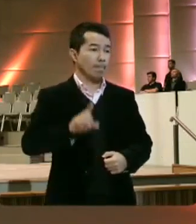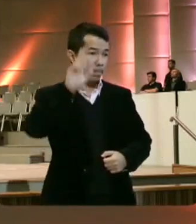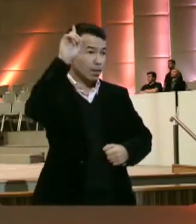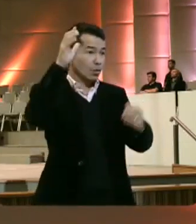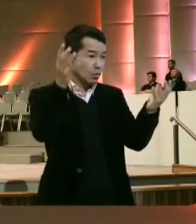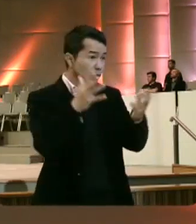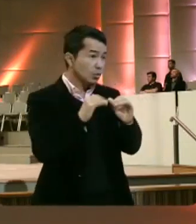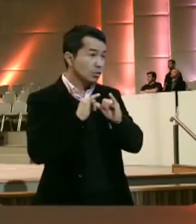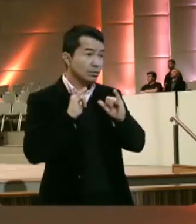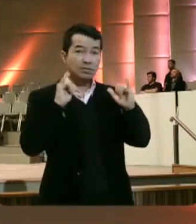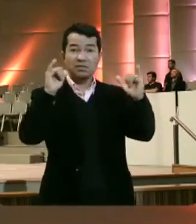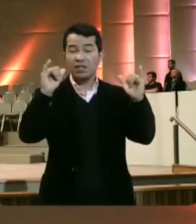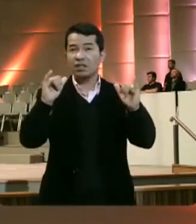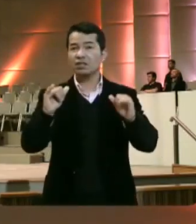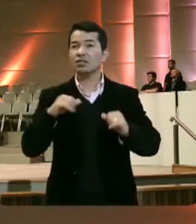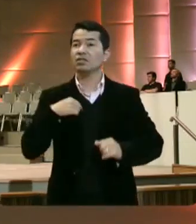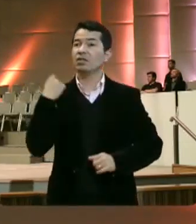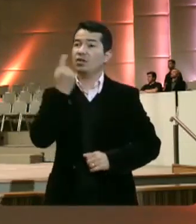vida,